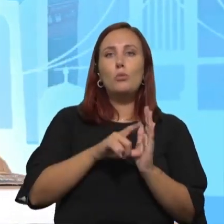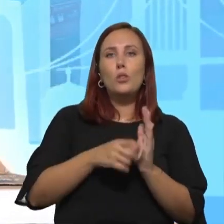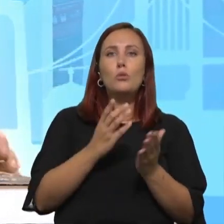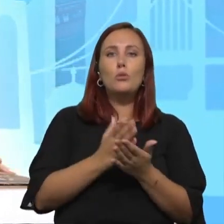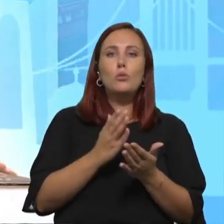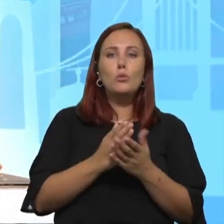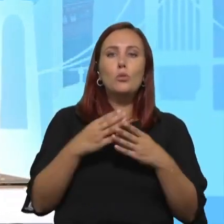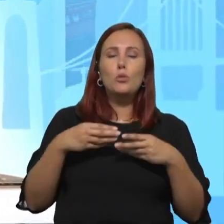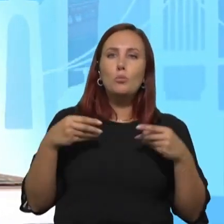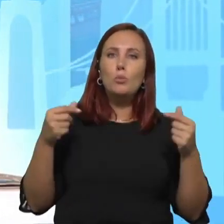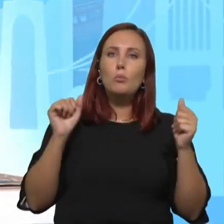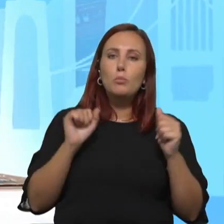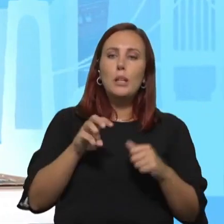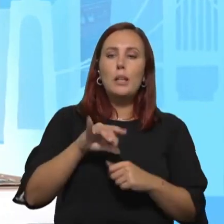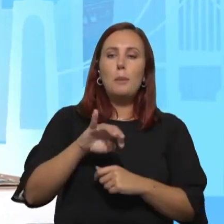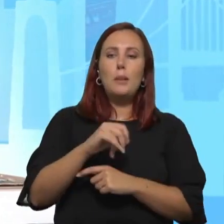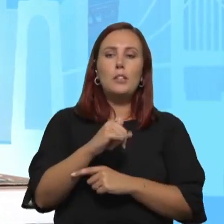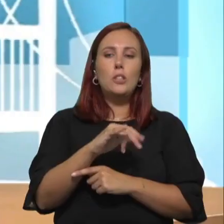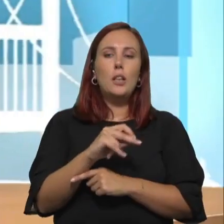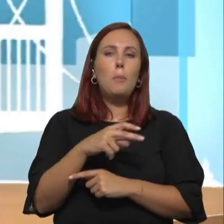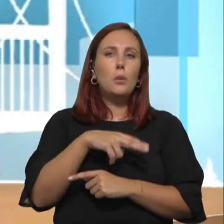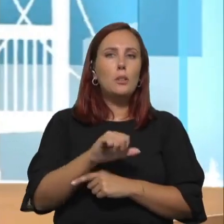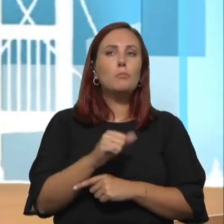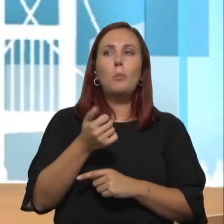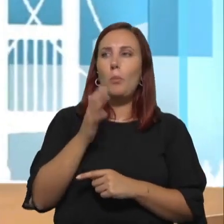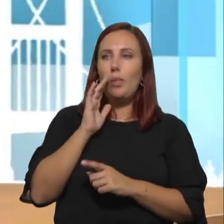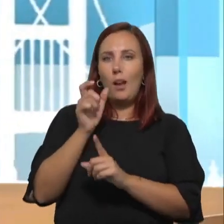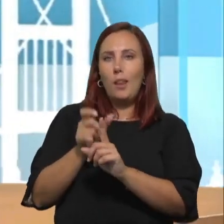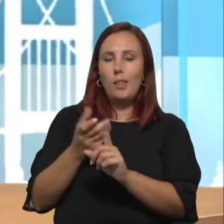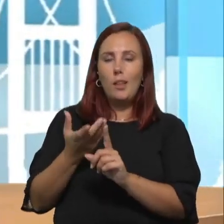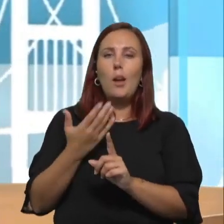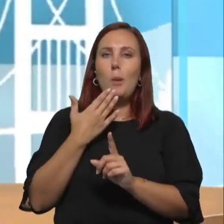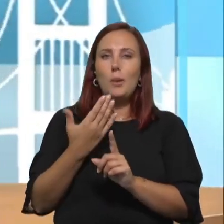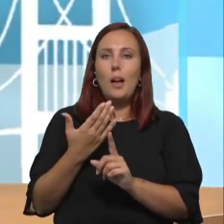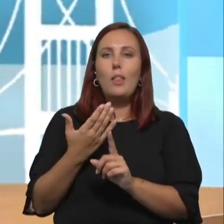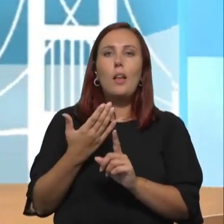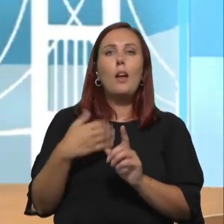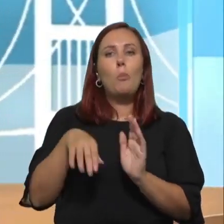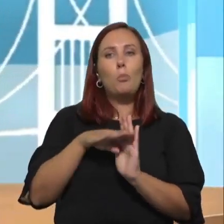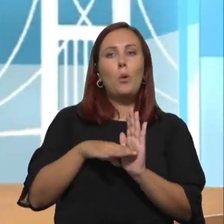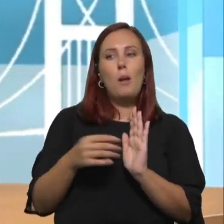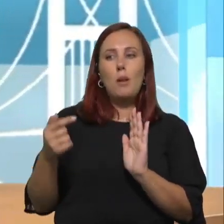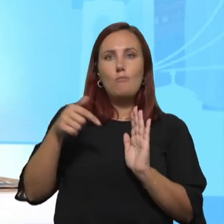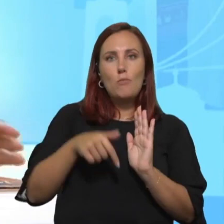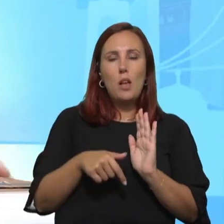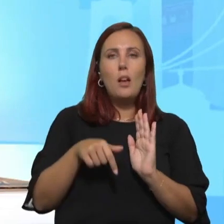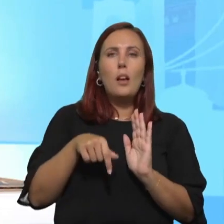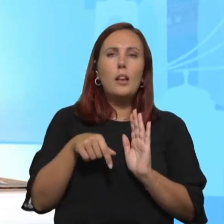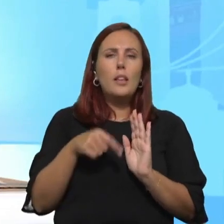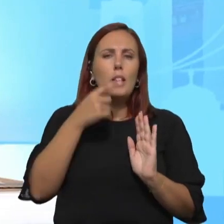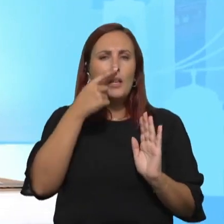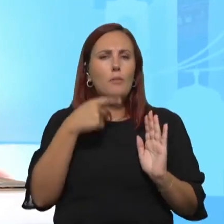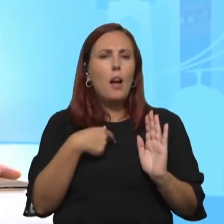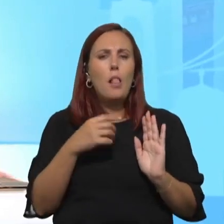da espiritualidade e da mística portuguesa. Eugénia, boa tarde. Muito obrigado por estar no programa Eclésia. Que lacuna no